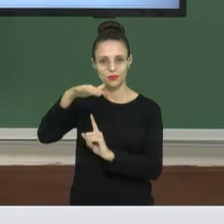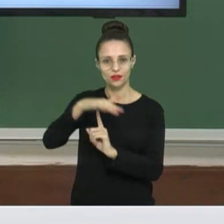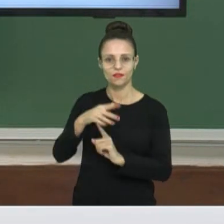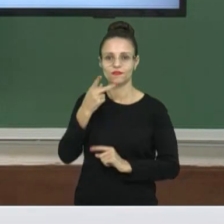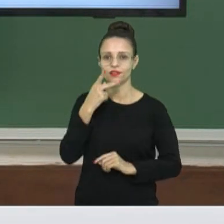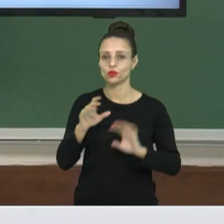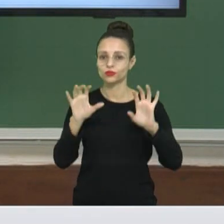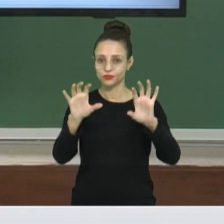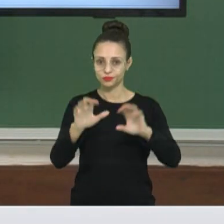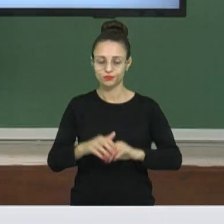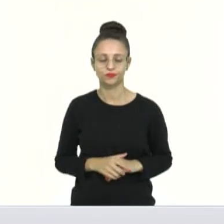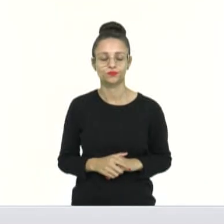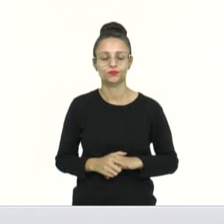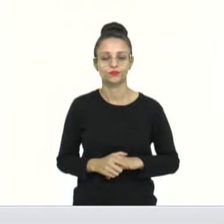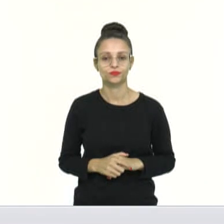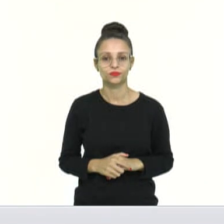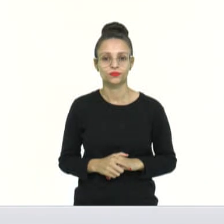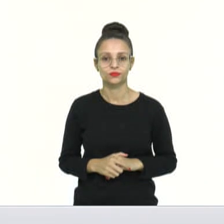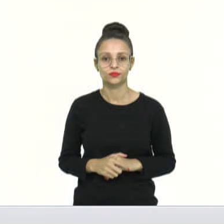seguinte, pessoal.